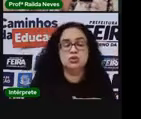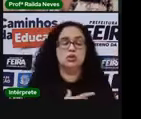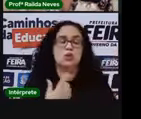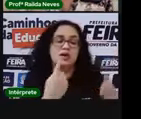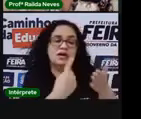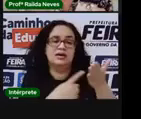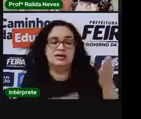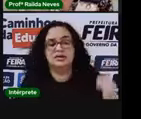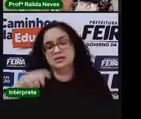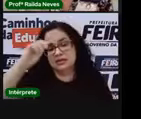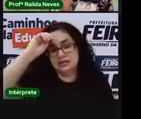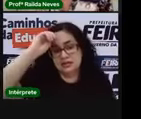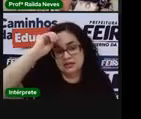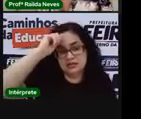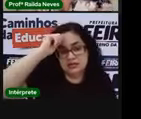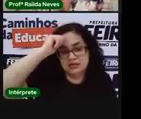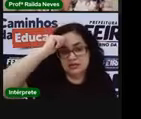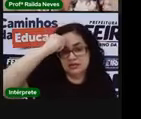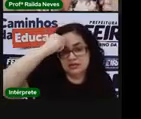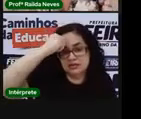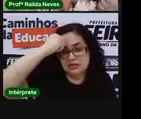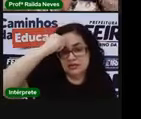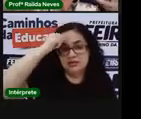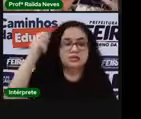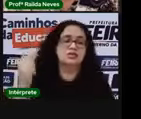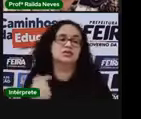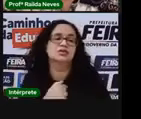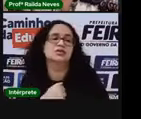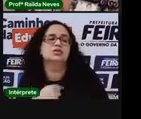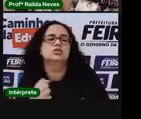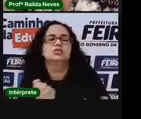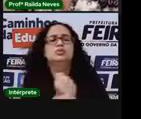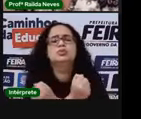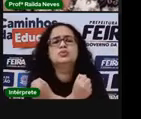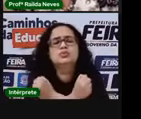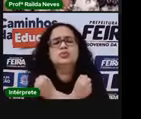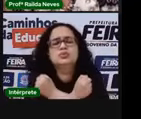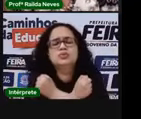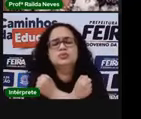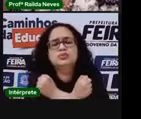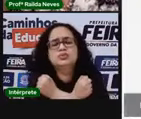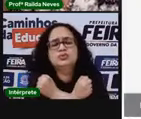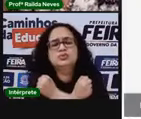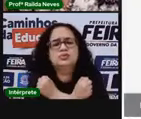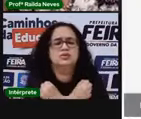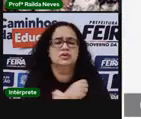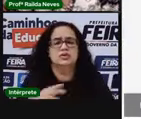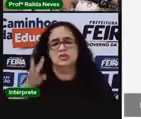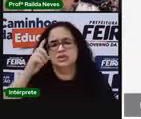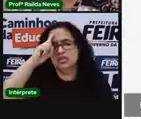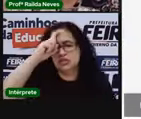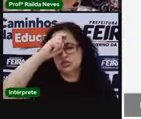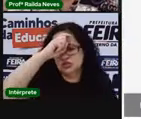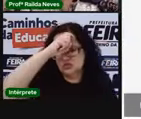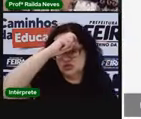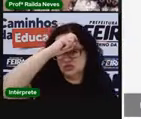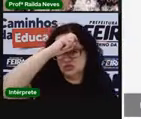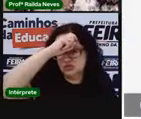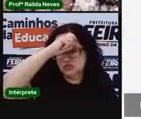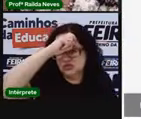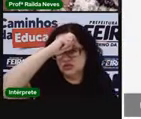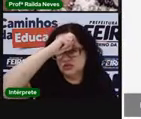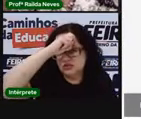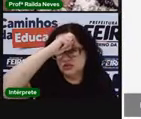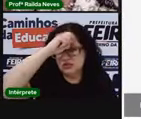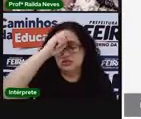que fala que a minha maior valentia é o afeto, é a que vai quebrando barreiras, é a que vai